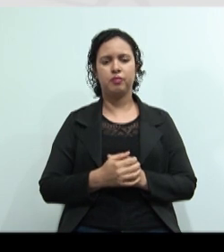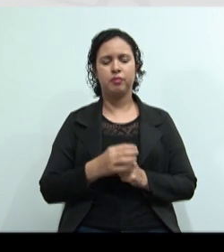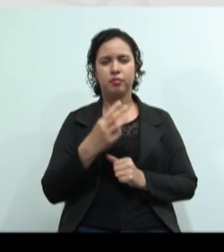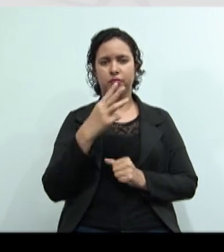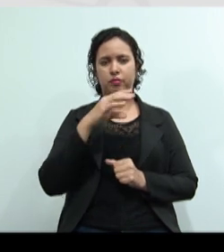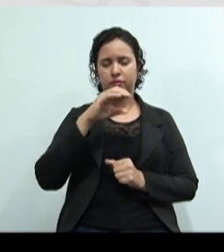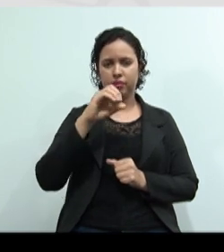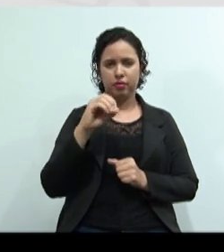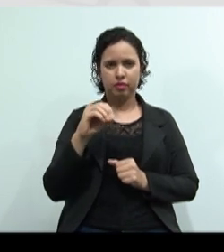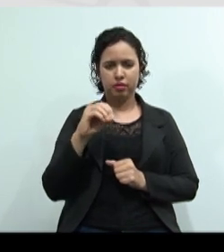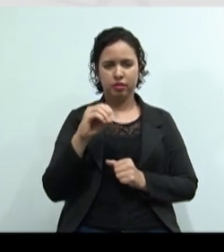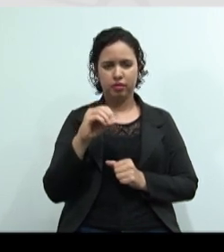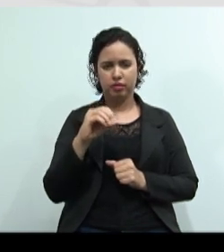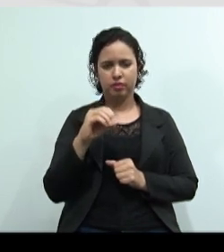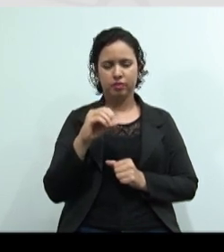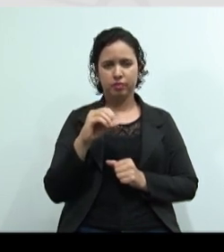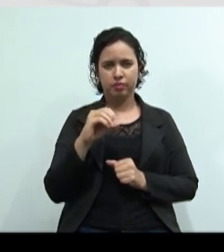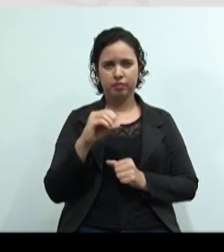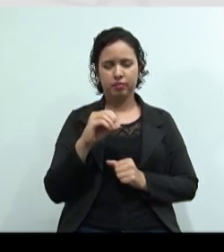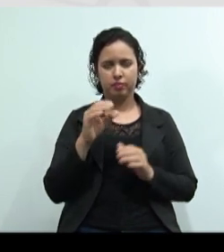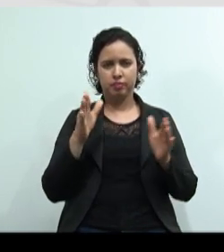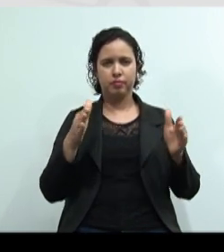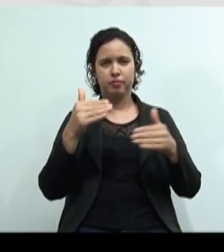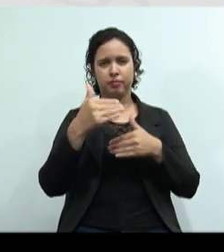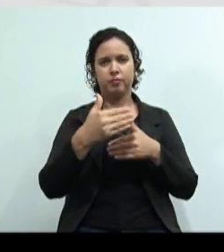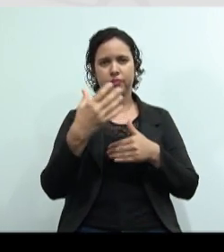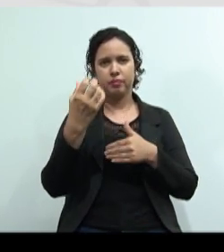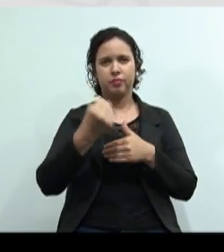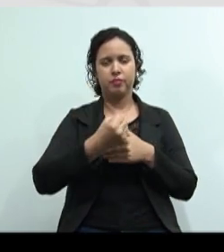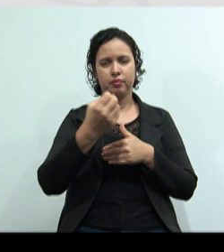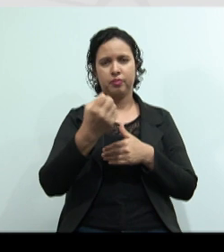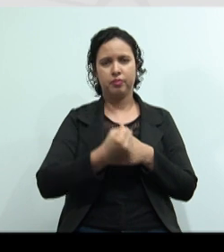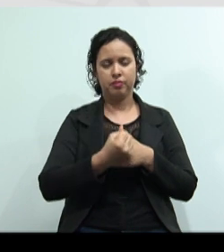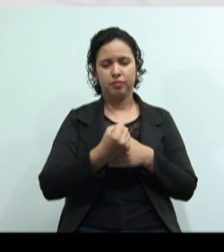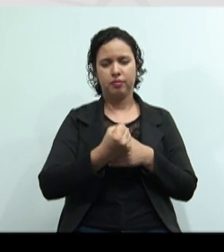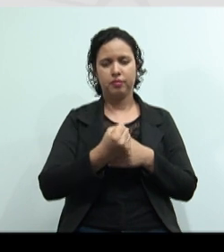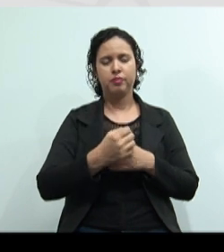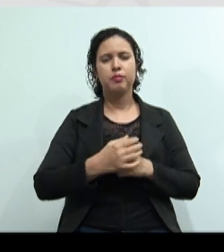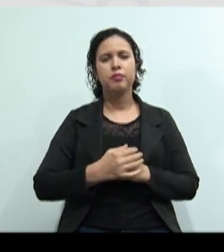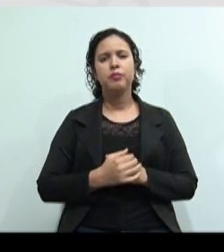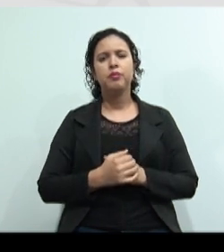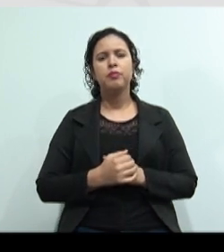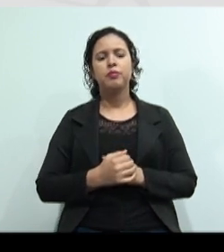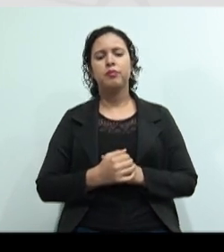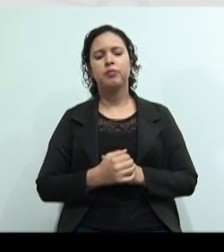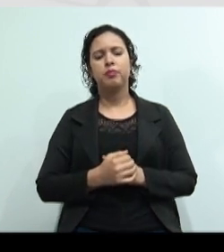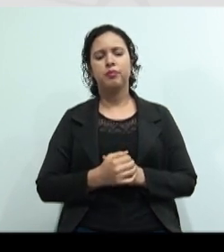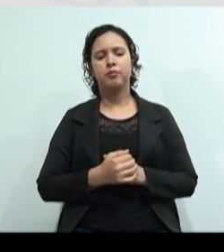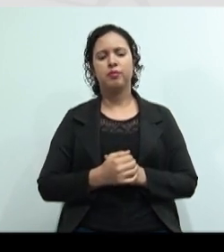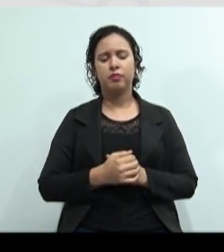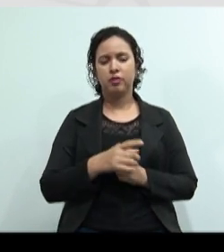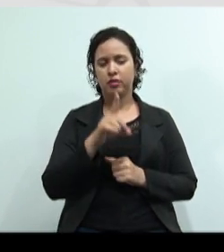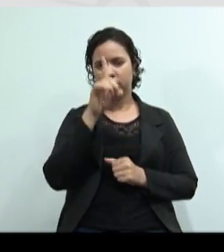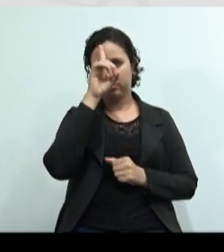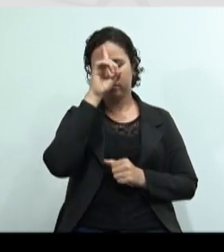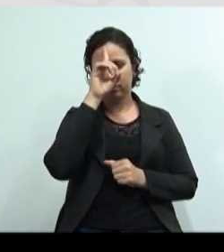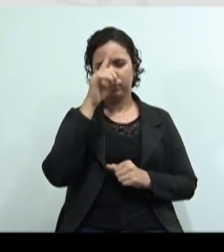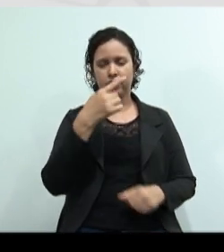30, caixa de leite condensado a R$4, deu 120. Depois, no dia